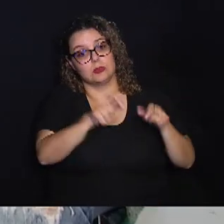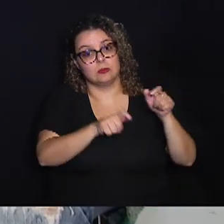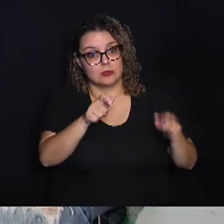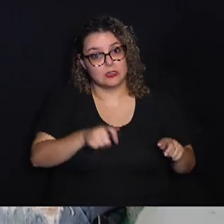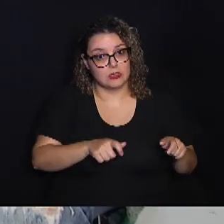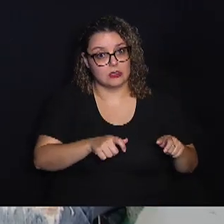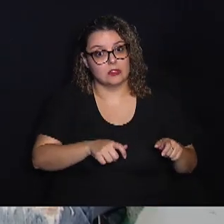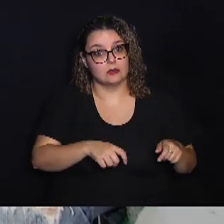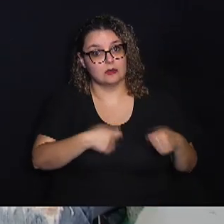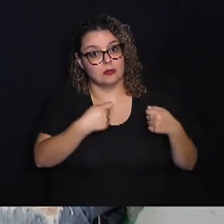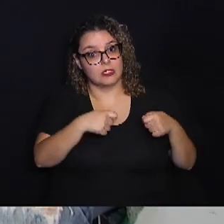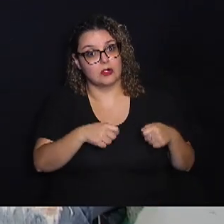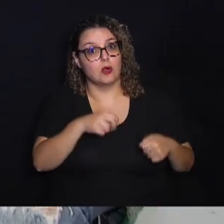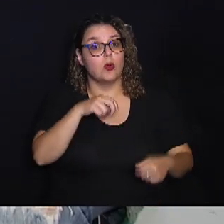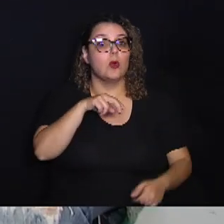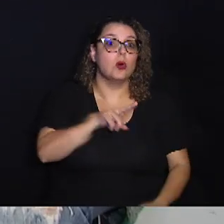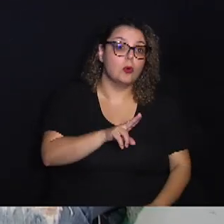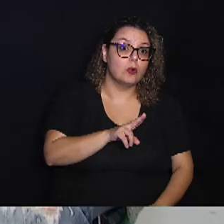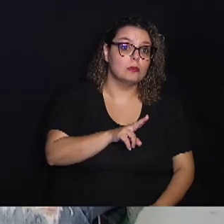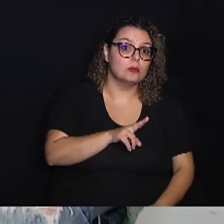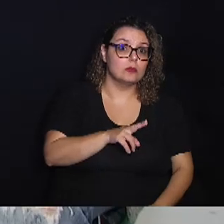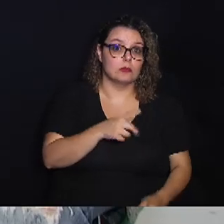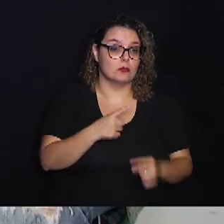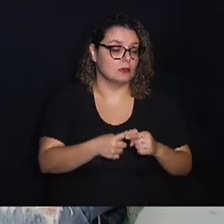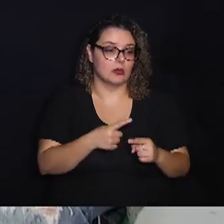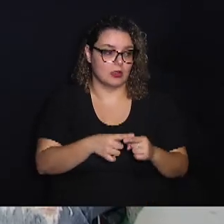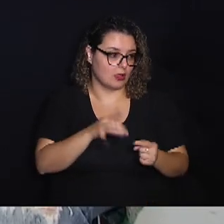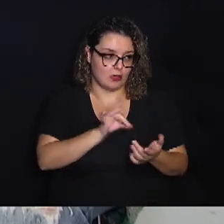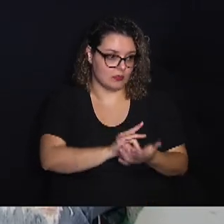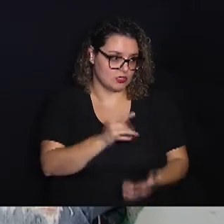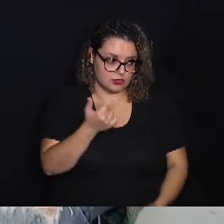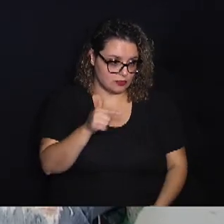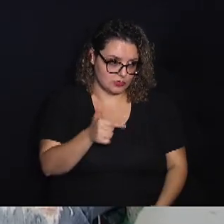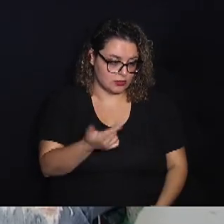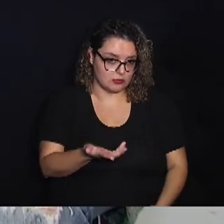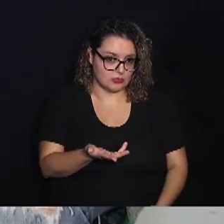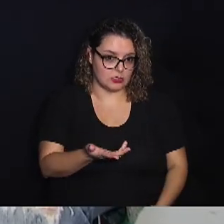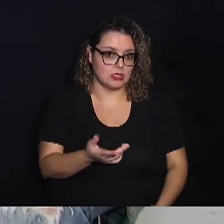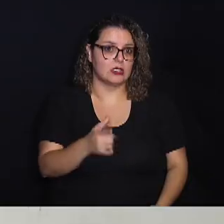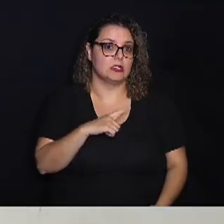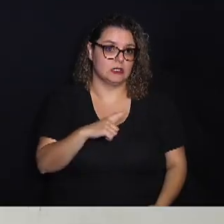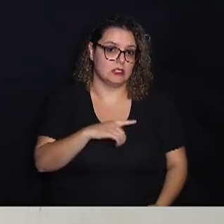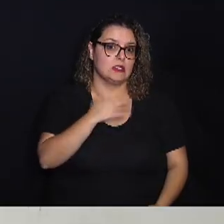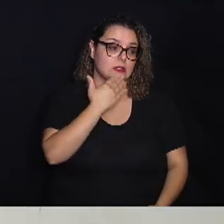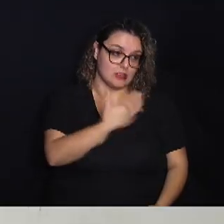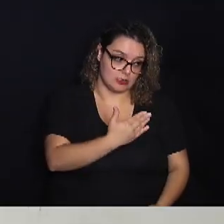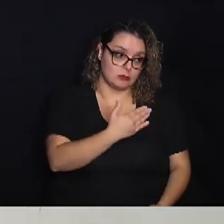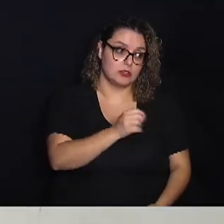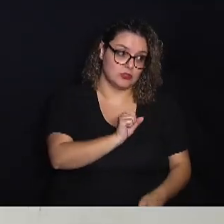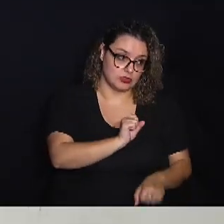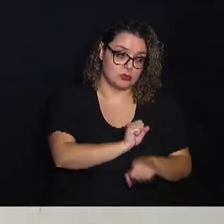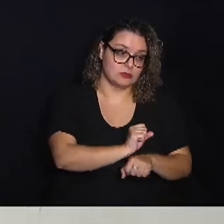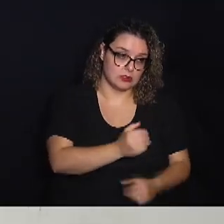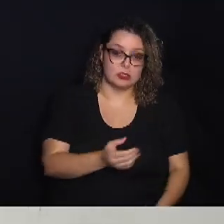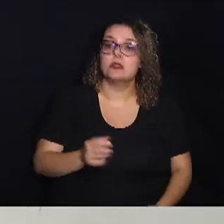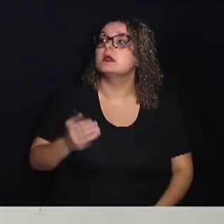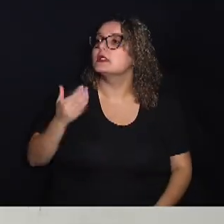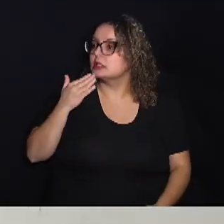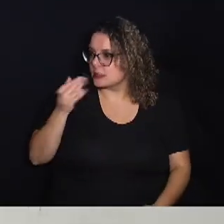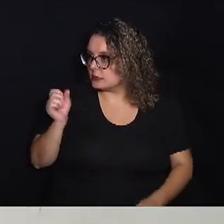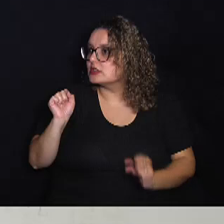essa necessidade? Ou é porque realmente não tem e tem demanda sim? Tem demanda sim,